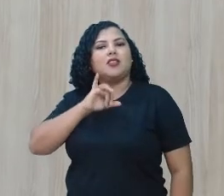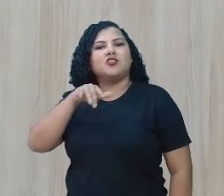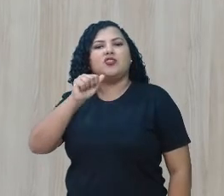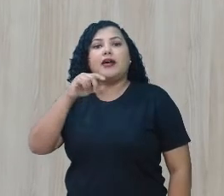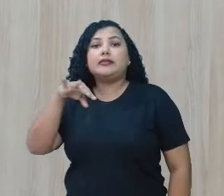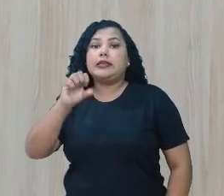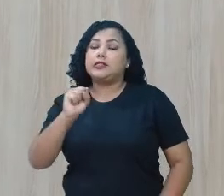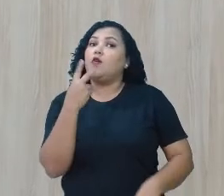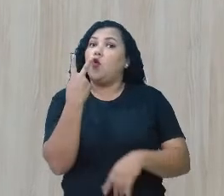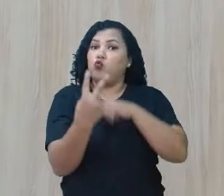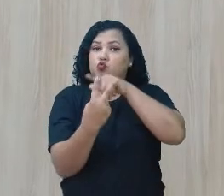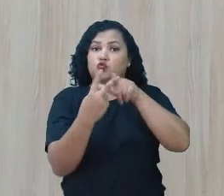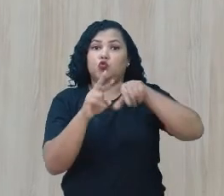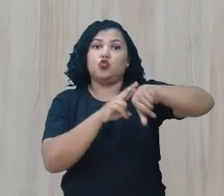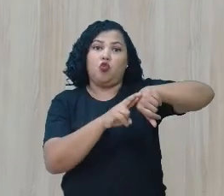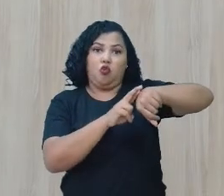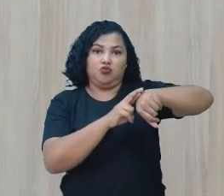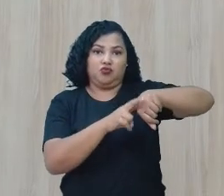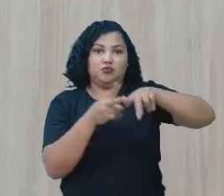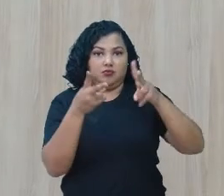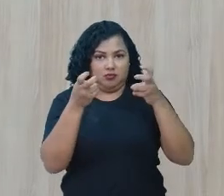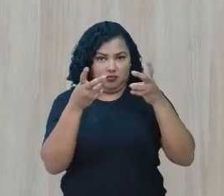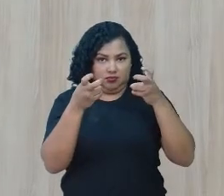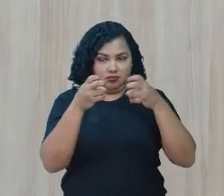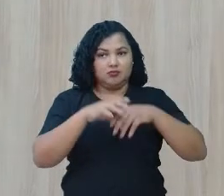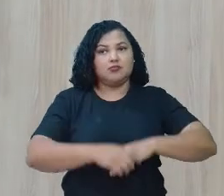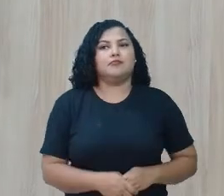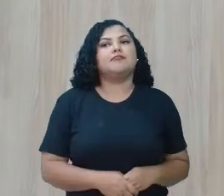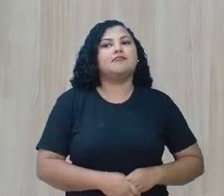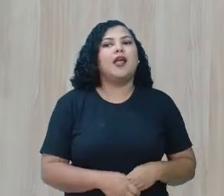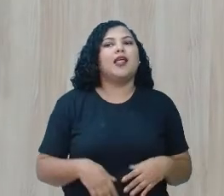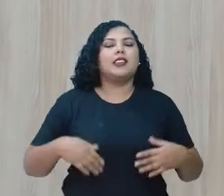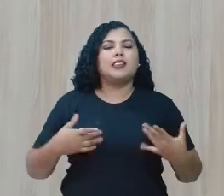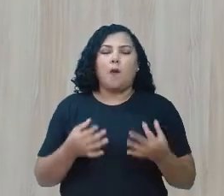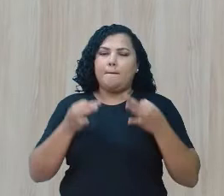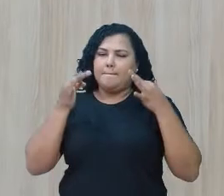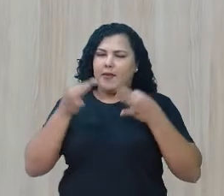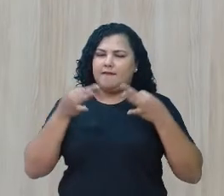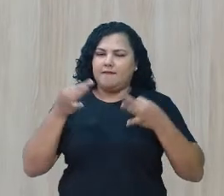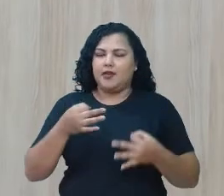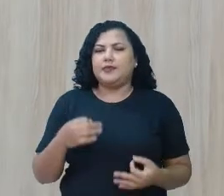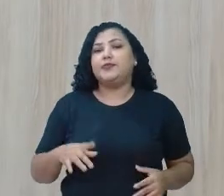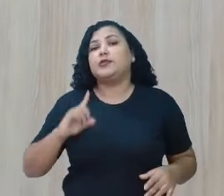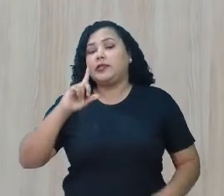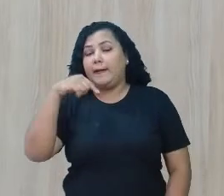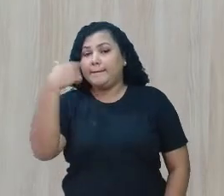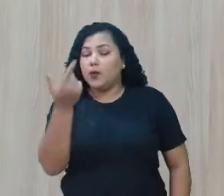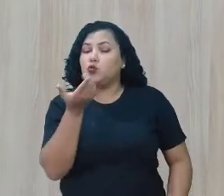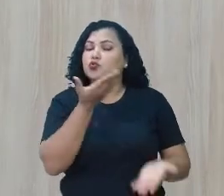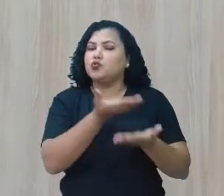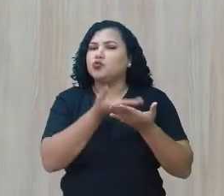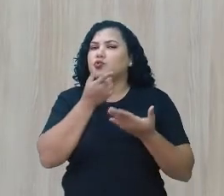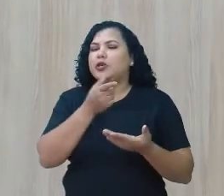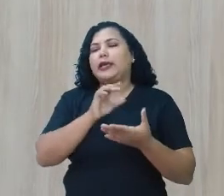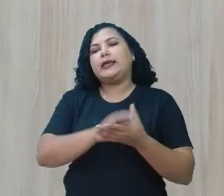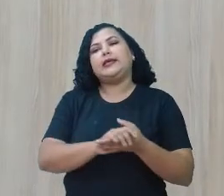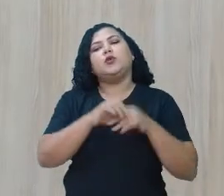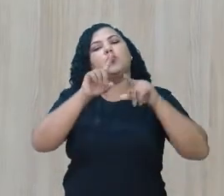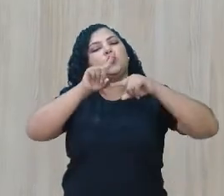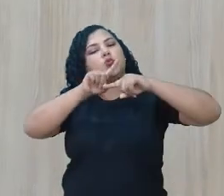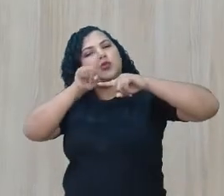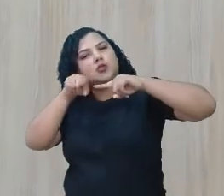2 ângulos lá roxinhos, beleza? Show de bola! Depois disso, a gente viu que esses ângulos que